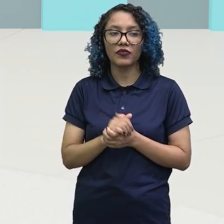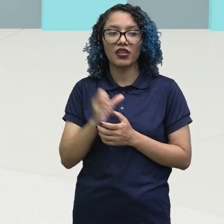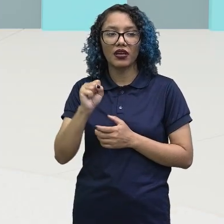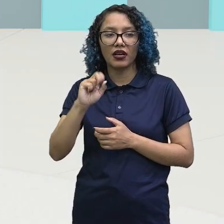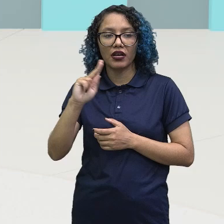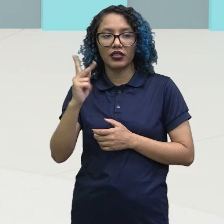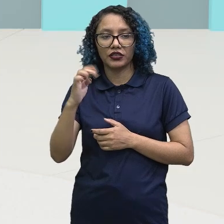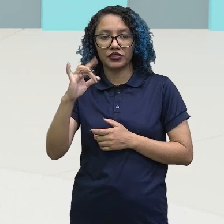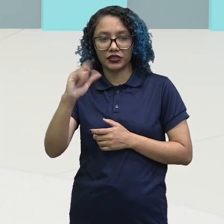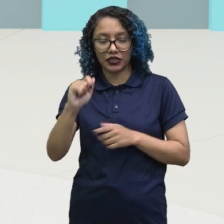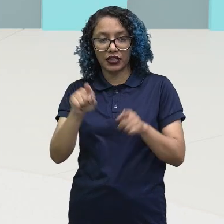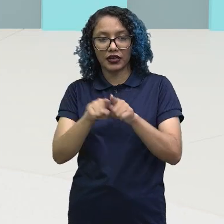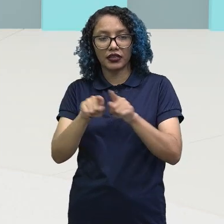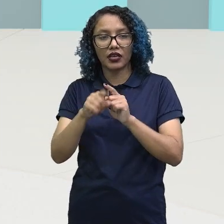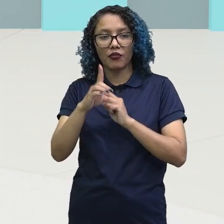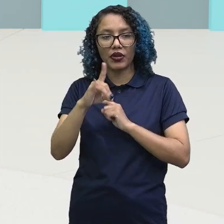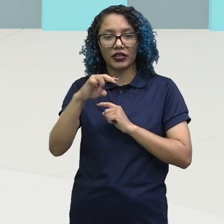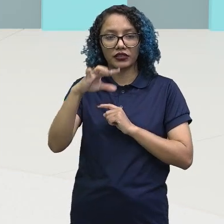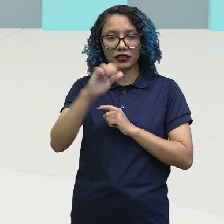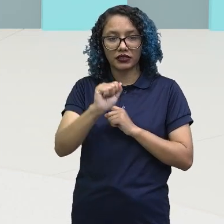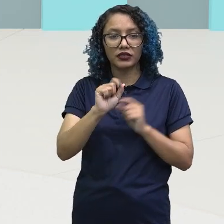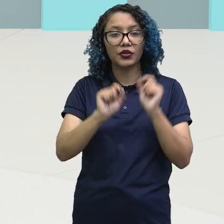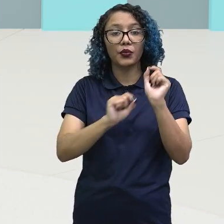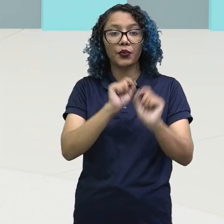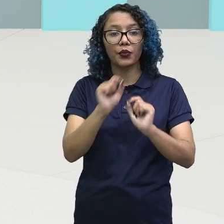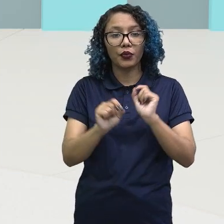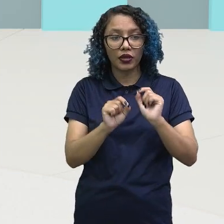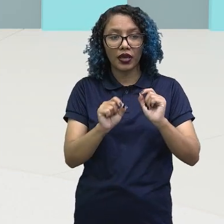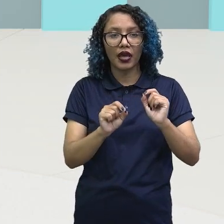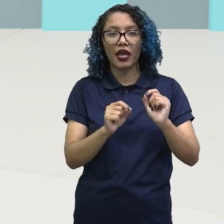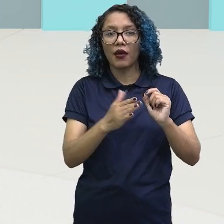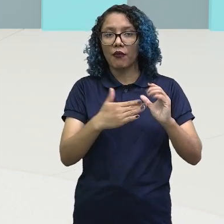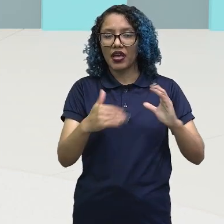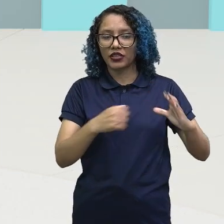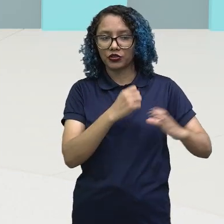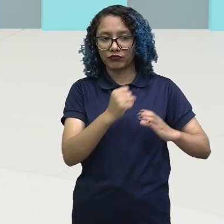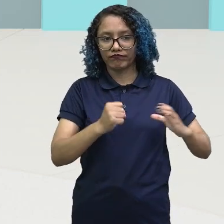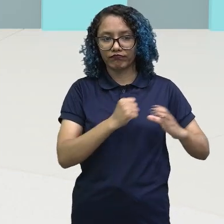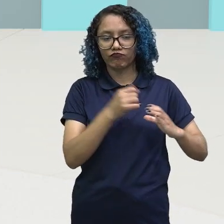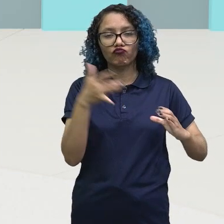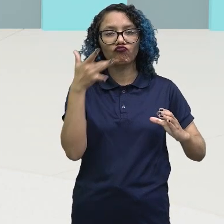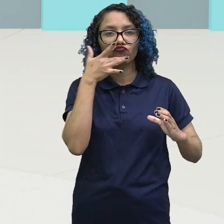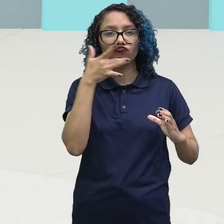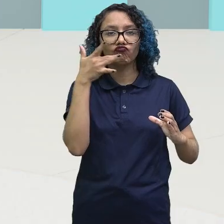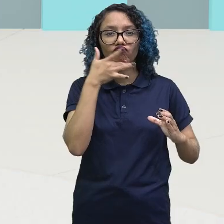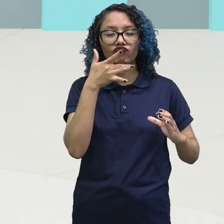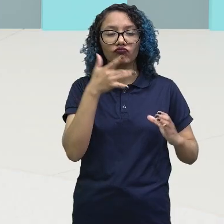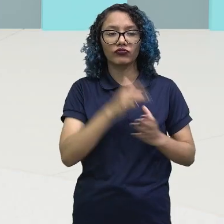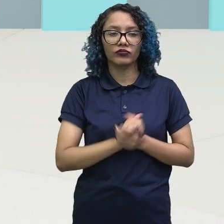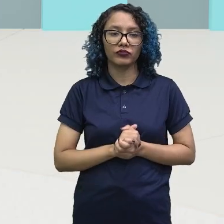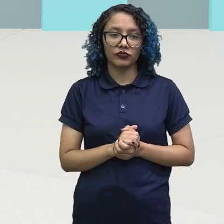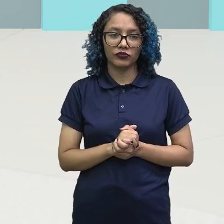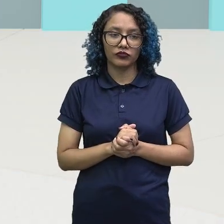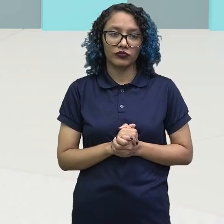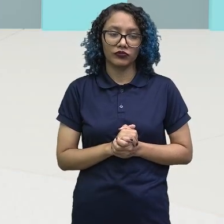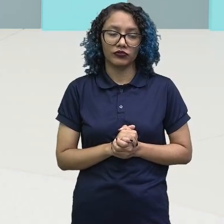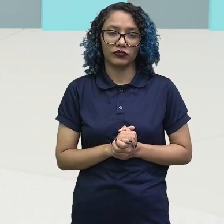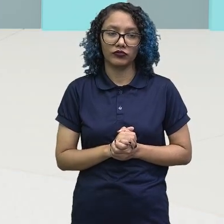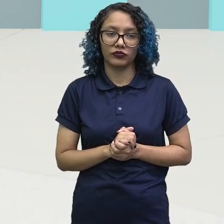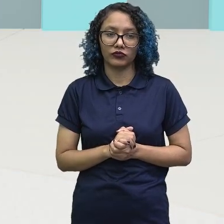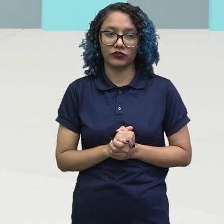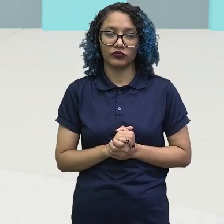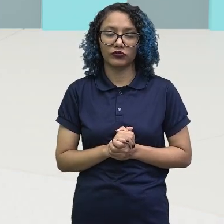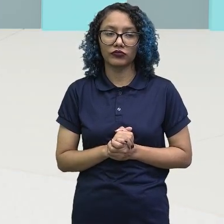uma caldeirada deliciosa. Então, temos um sujeito composto. Por quê? Porque nós temos 2 núcleos, né? Do sujeito.